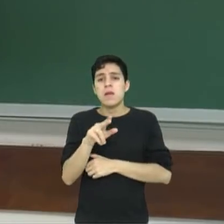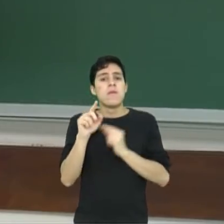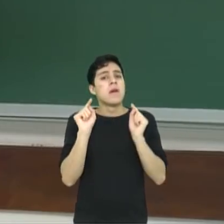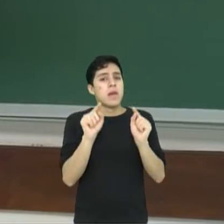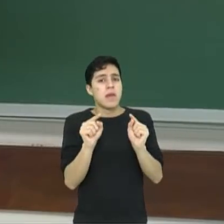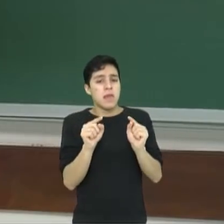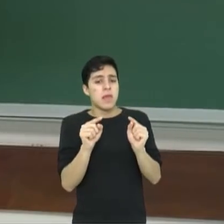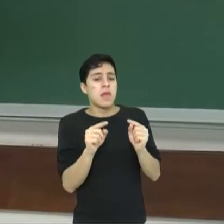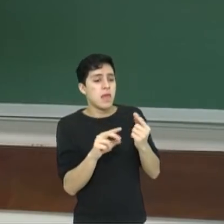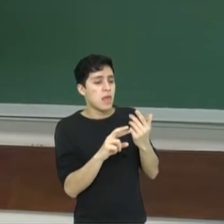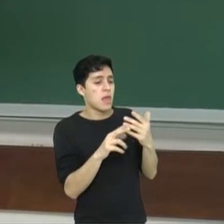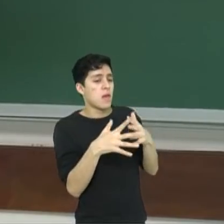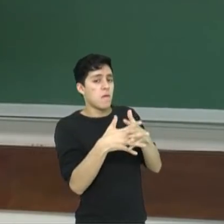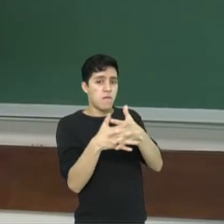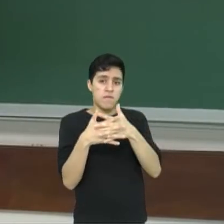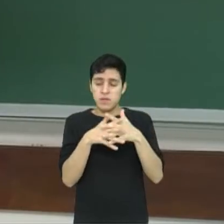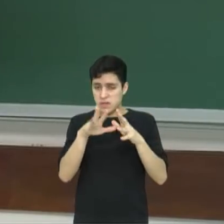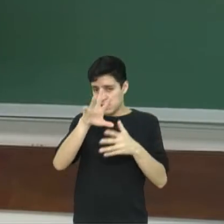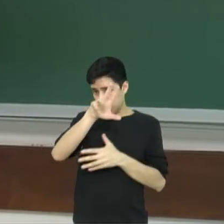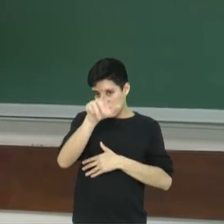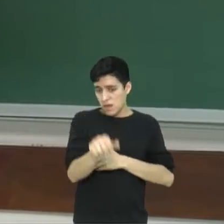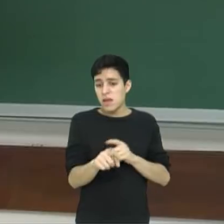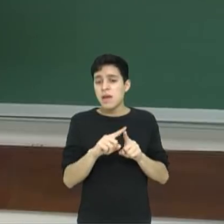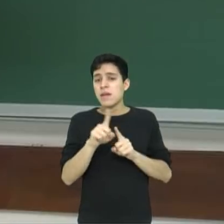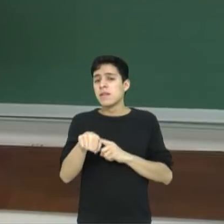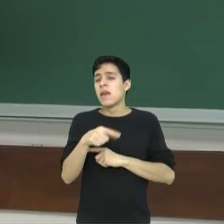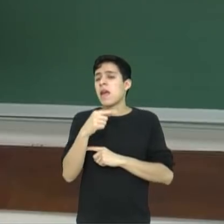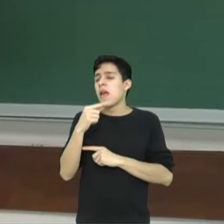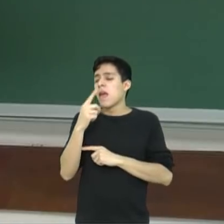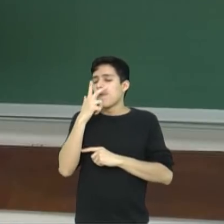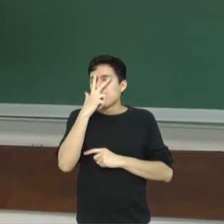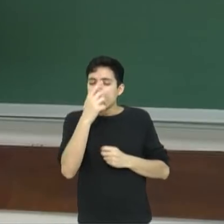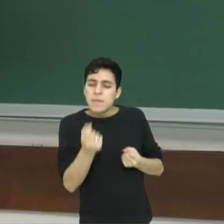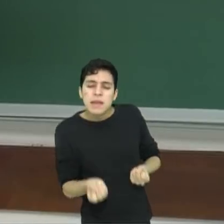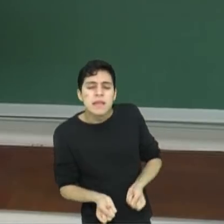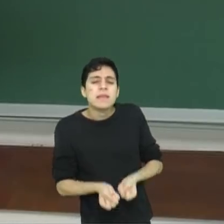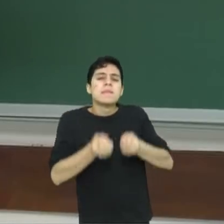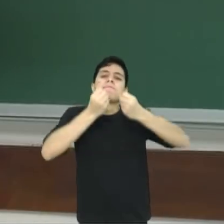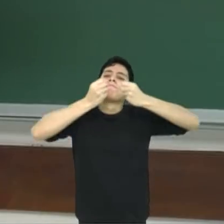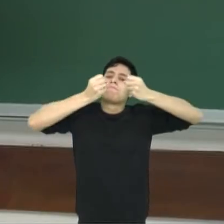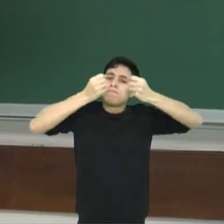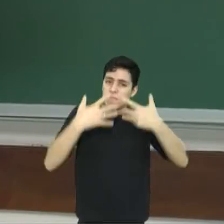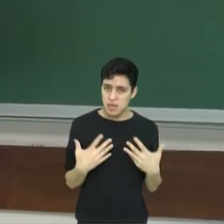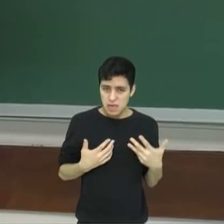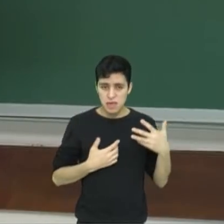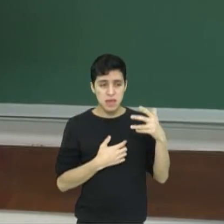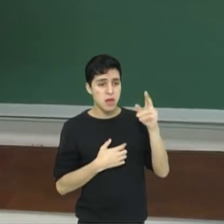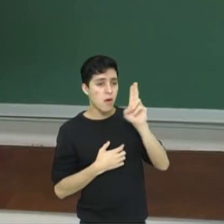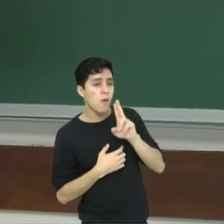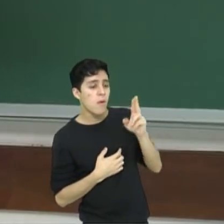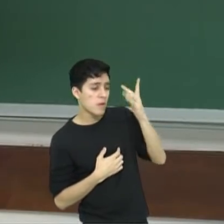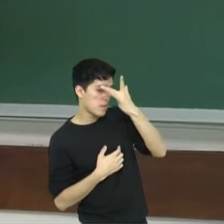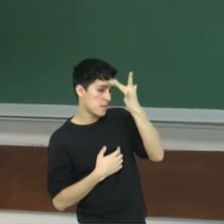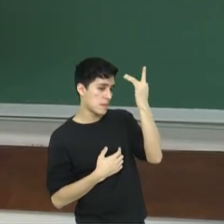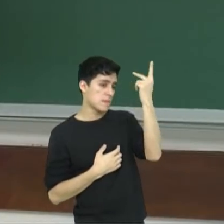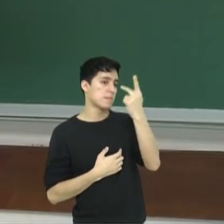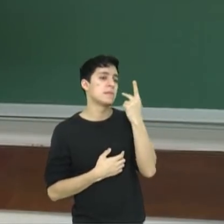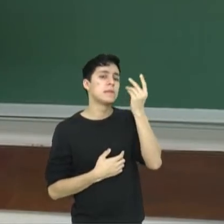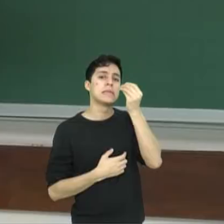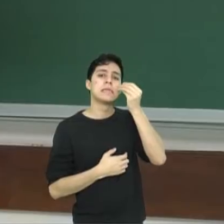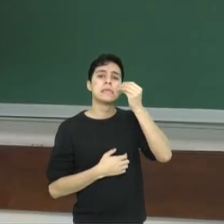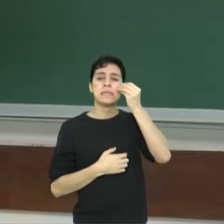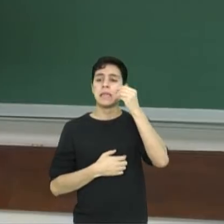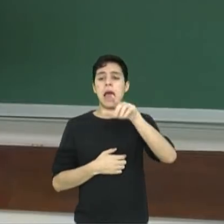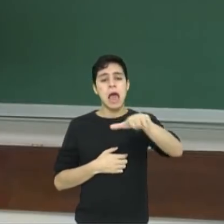de conflitos na África, mas sim um argumento, uma justificativa usada pelos políticos para mobilizar